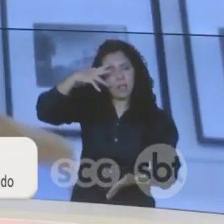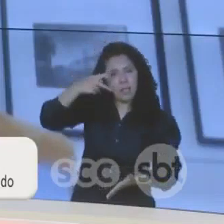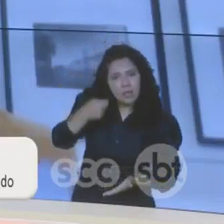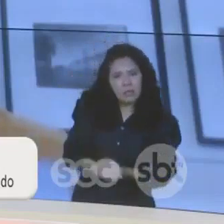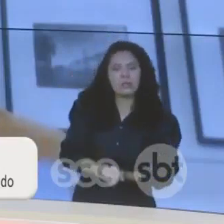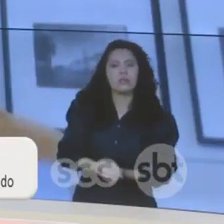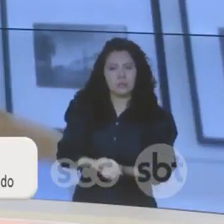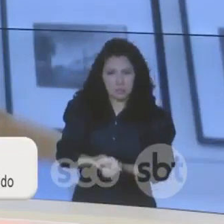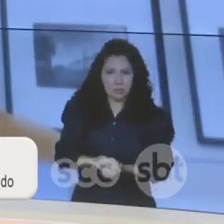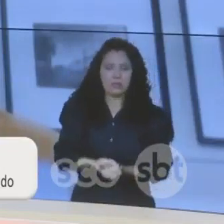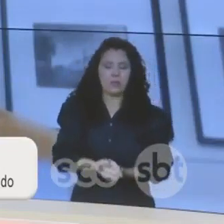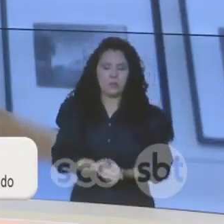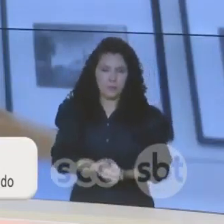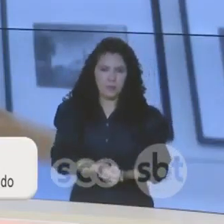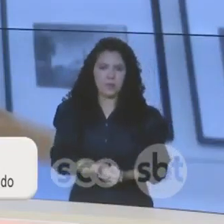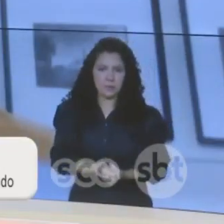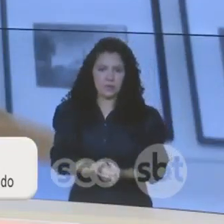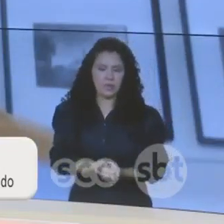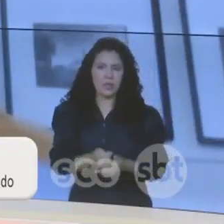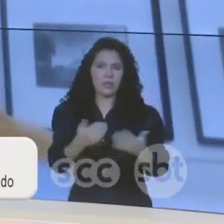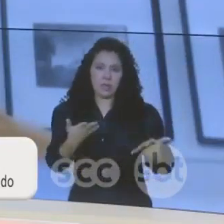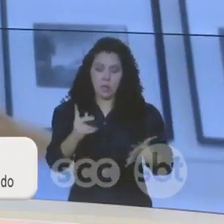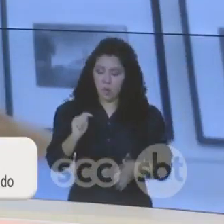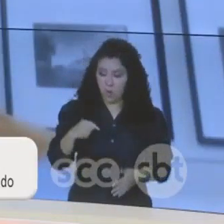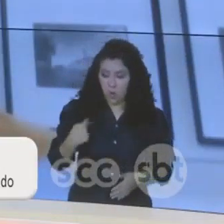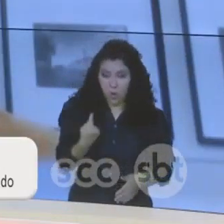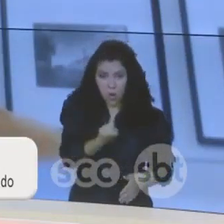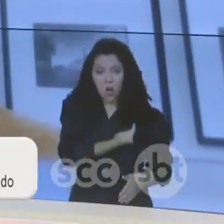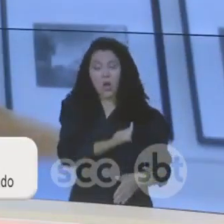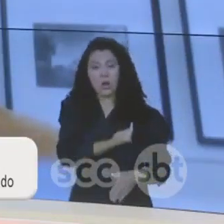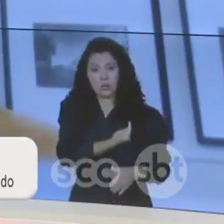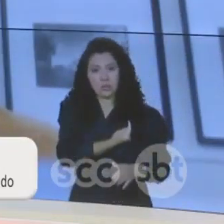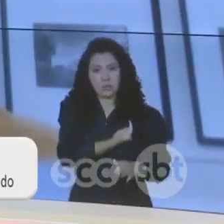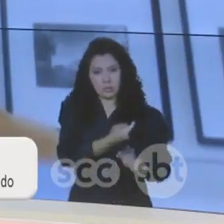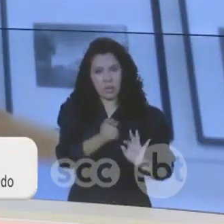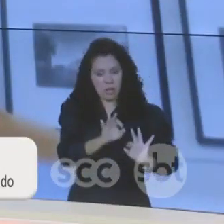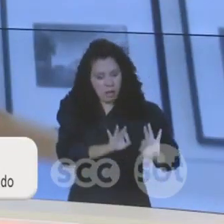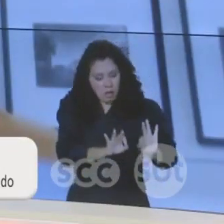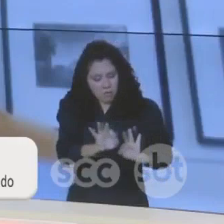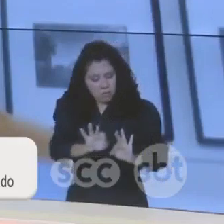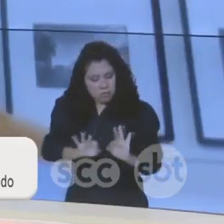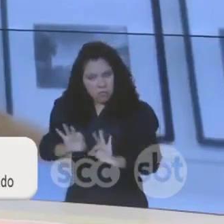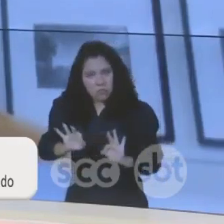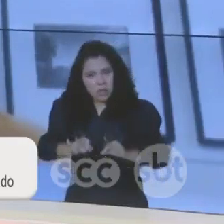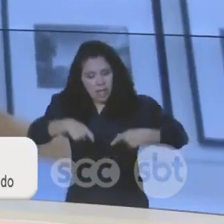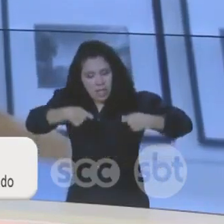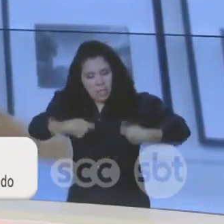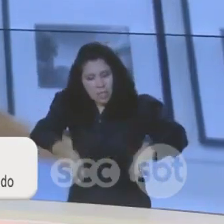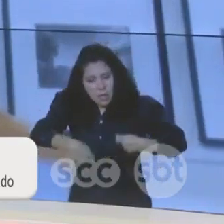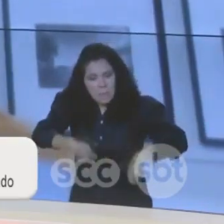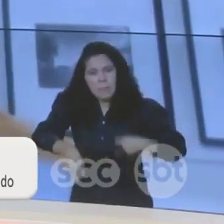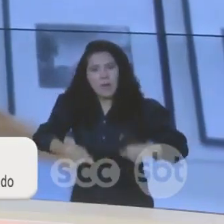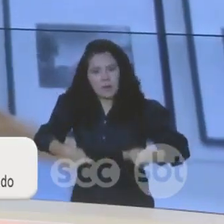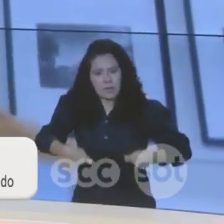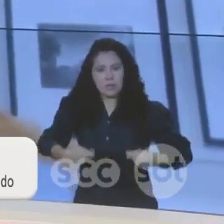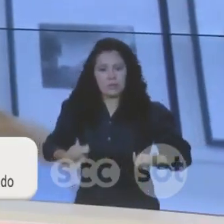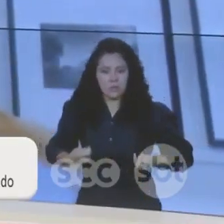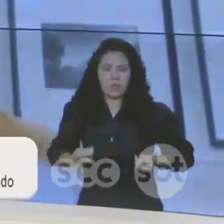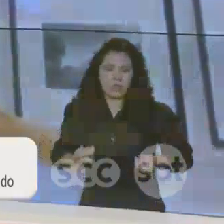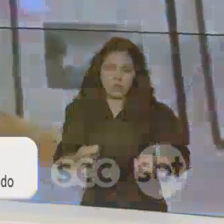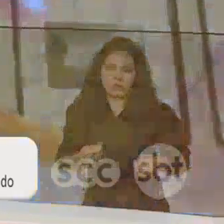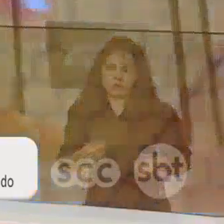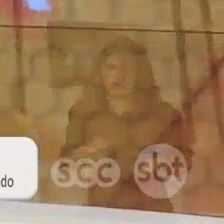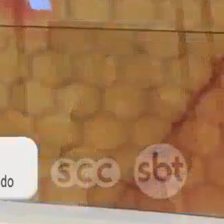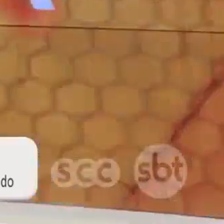manufaturados é um estado pujante Então tem que fazer isso só só que eu falo mais uma vez e vou